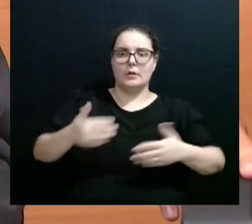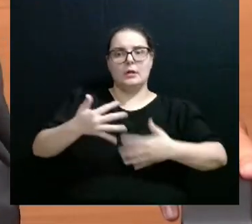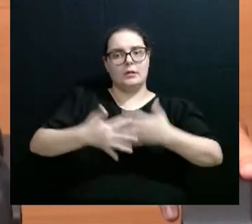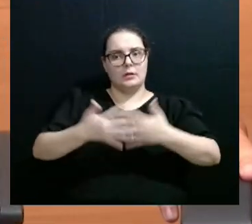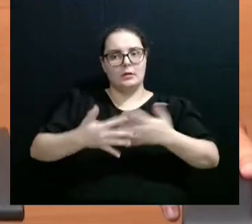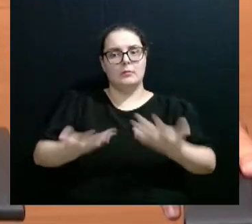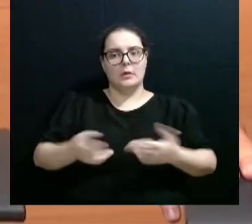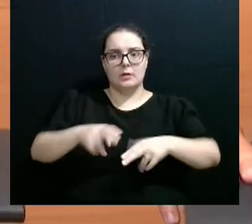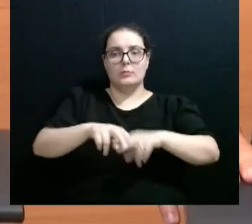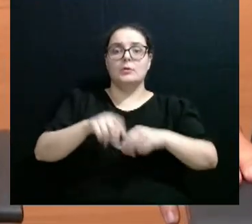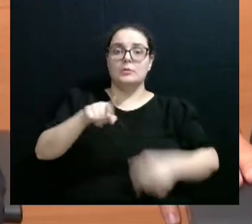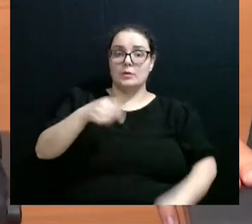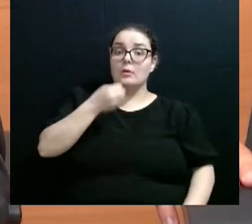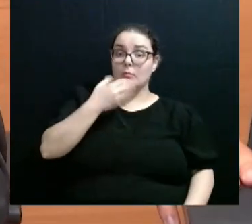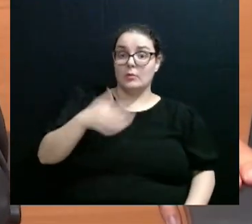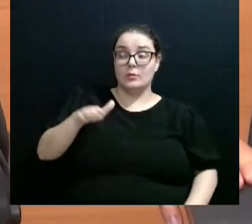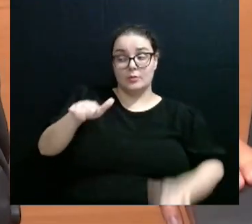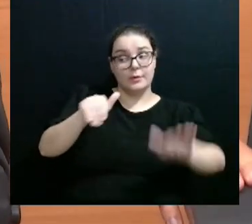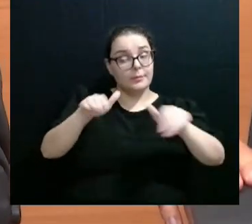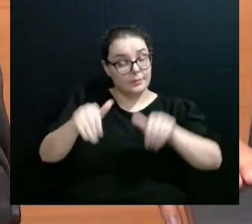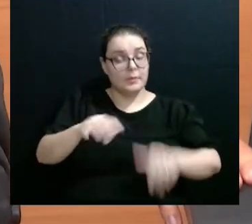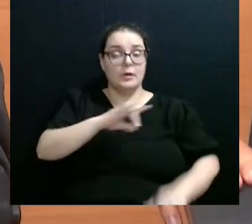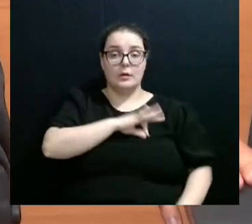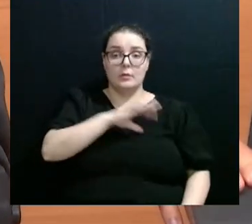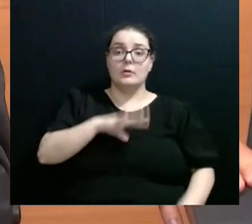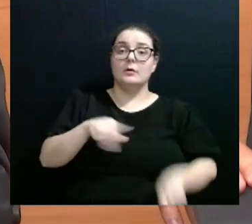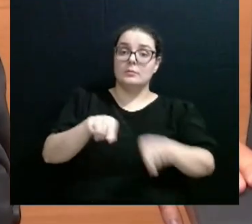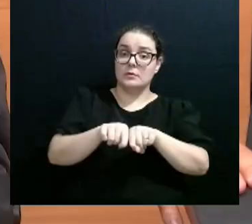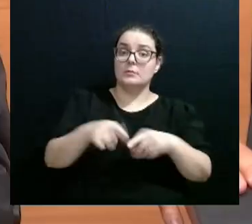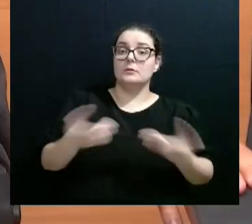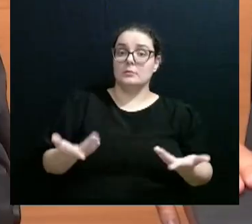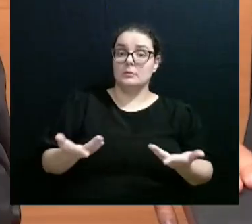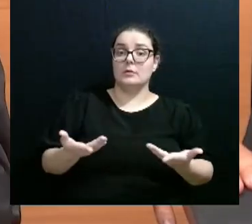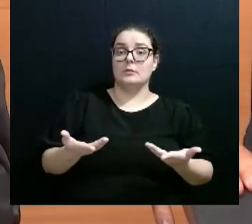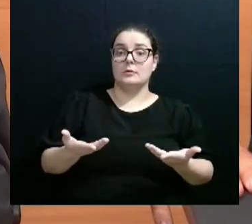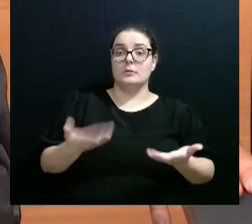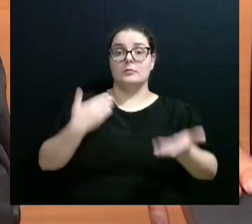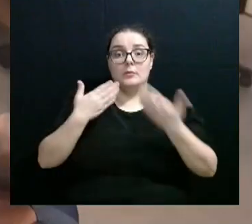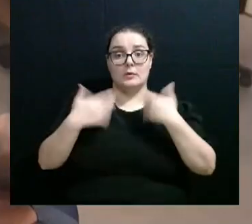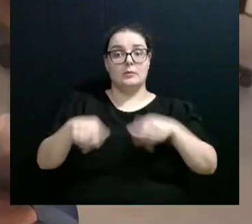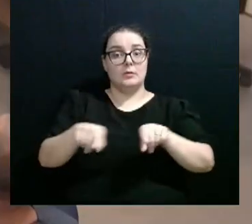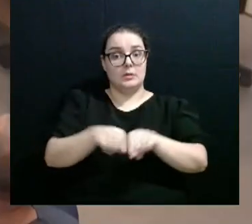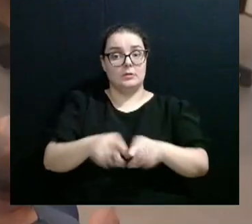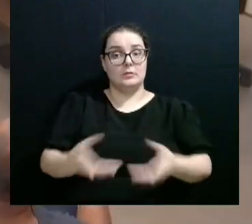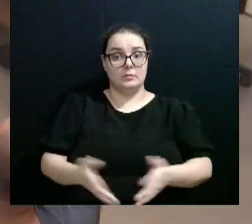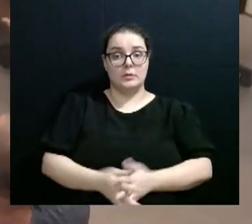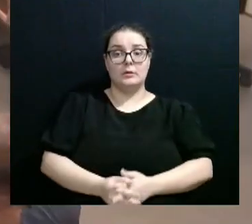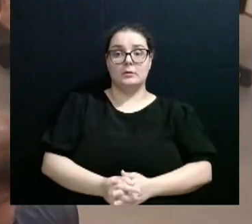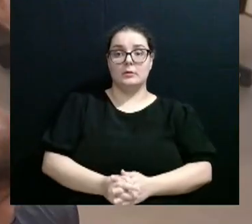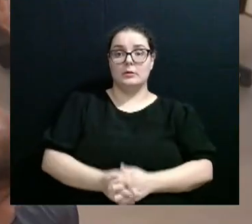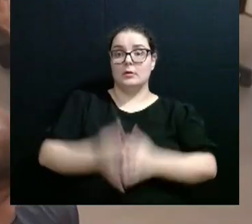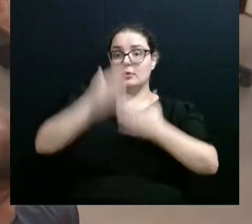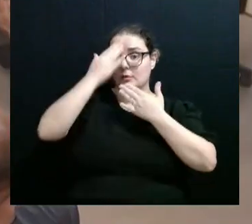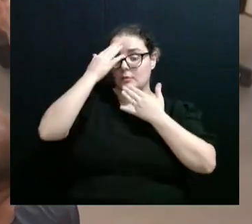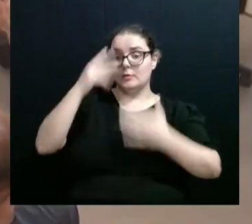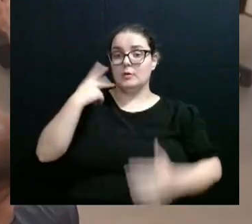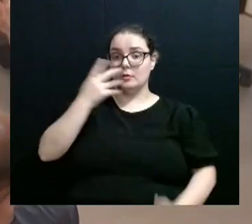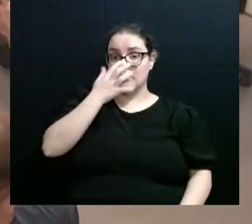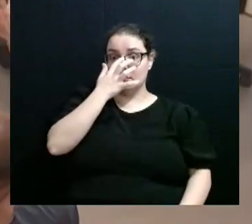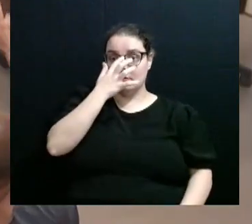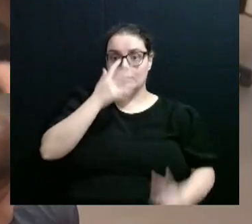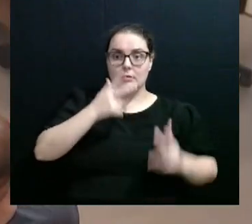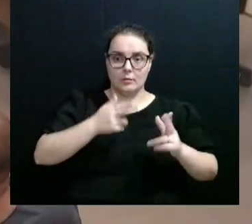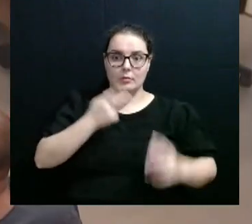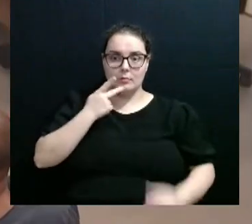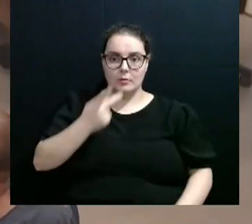é bom chamar, acho que a guarda municipal para estar conversando um pouco. Obrigado, vereador. Como eu tinha dito,